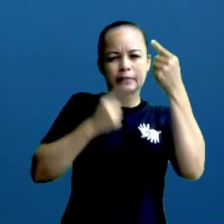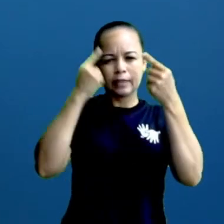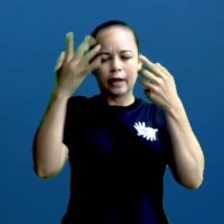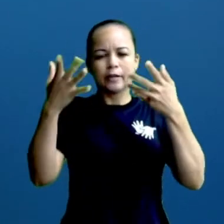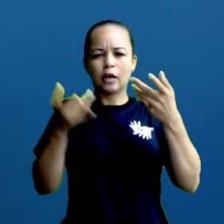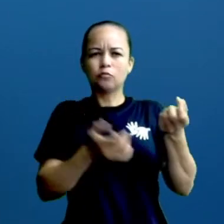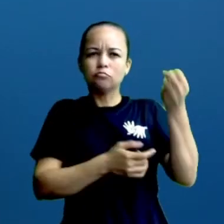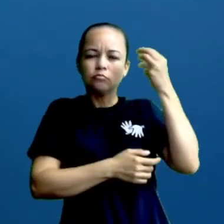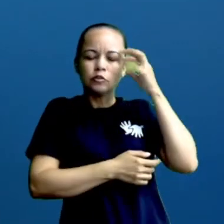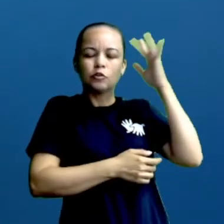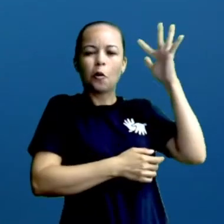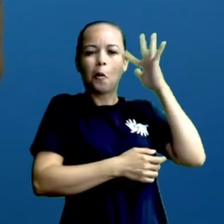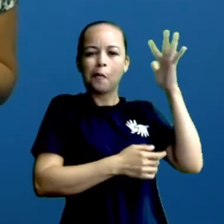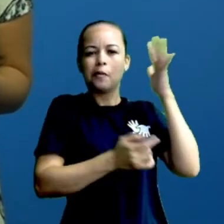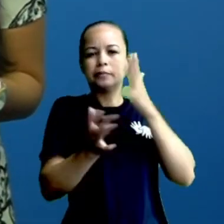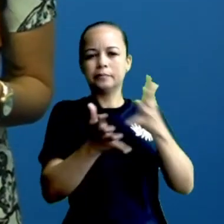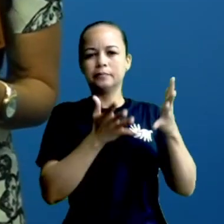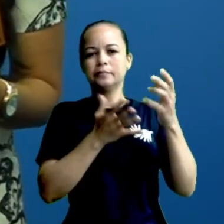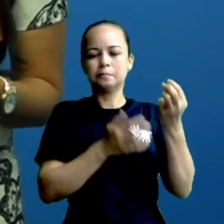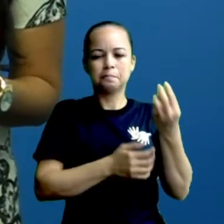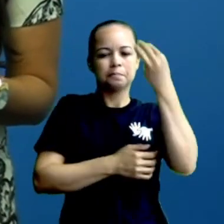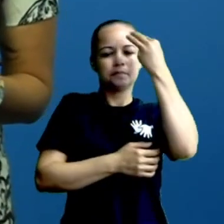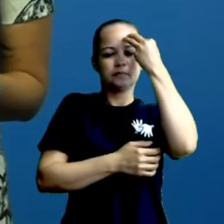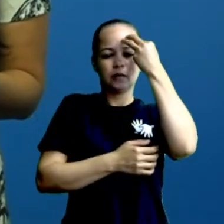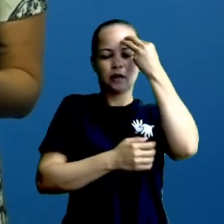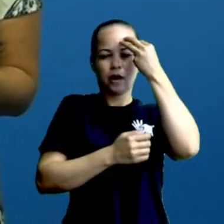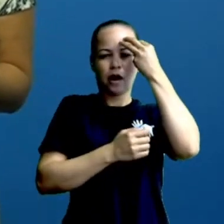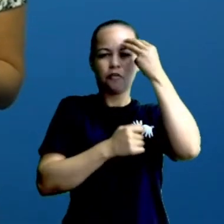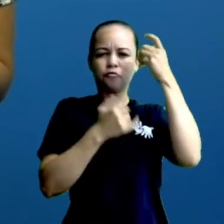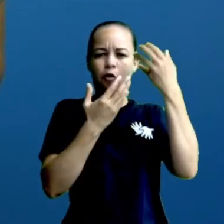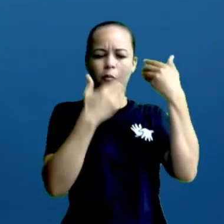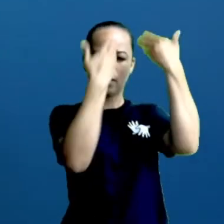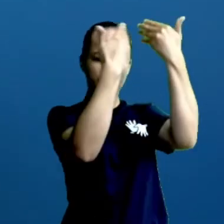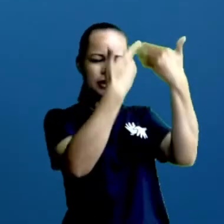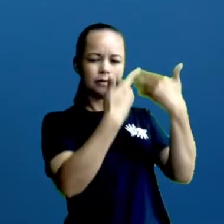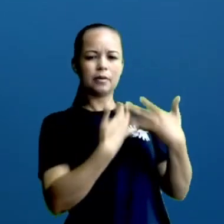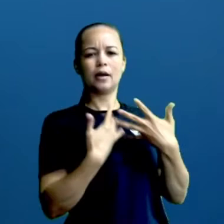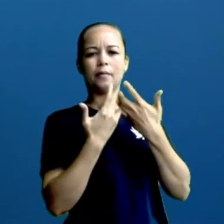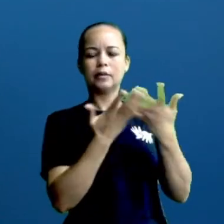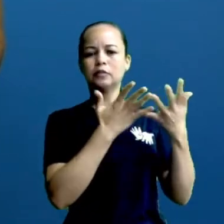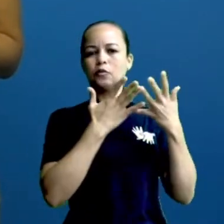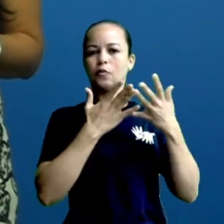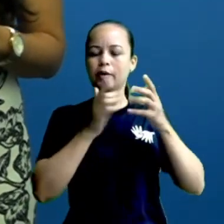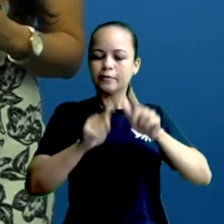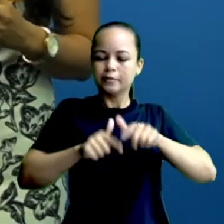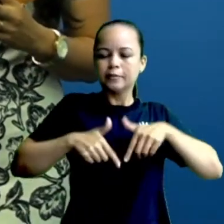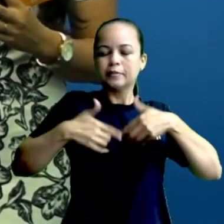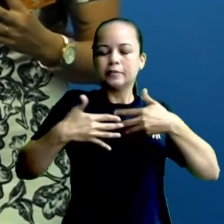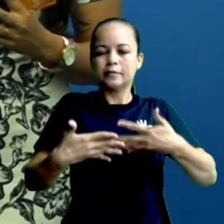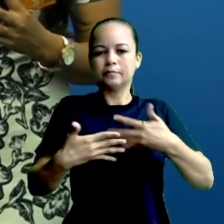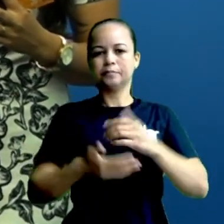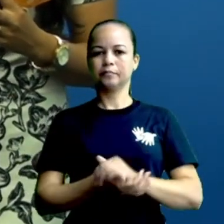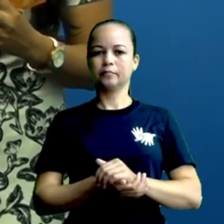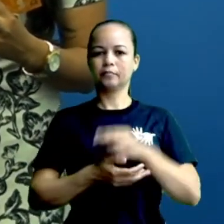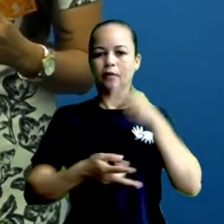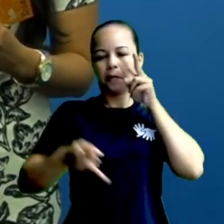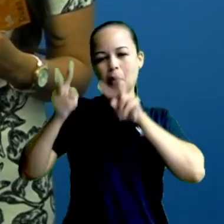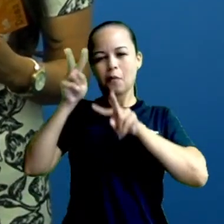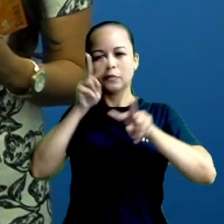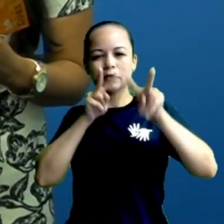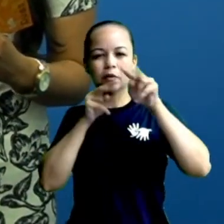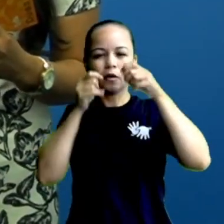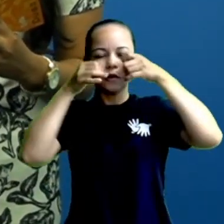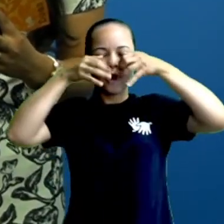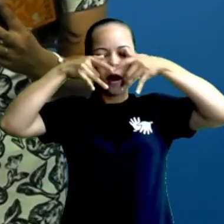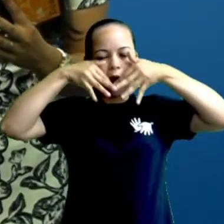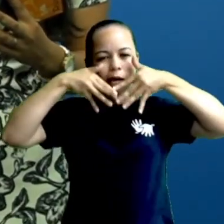sopro em minha mente. A forma que me abençoa é sempre surpreendente. Meus olhos viram